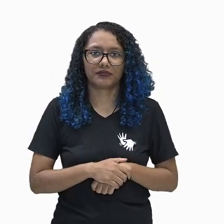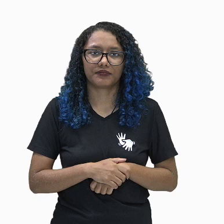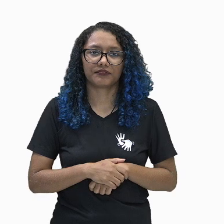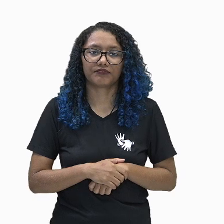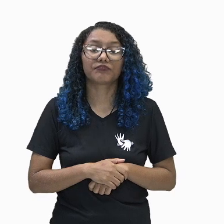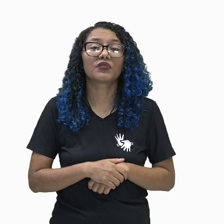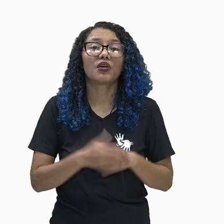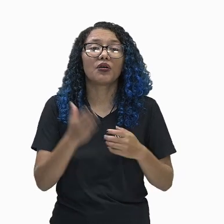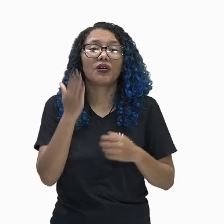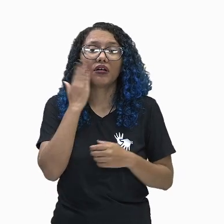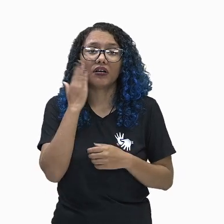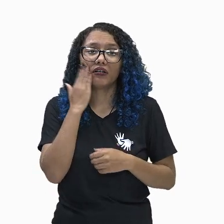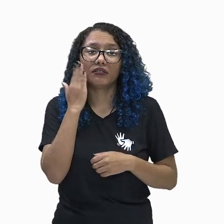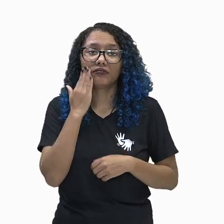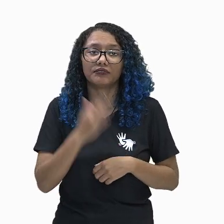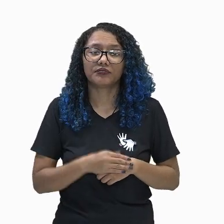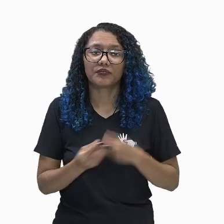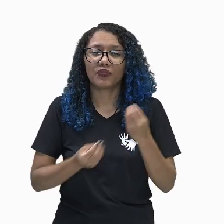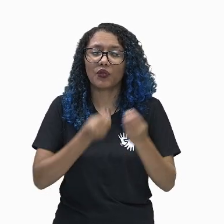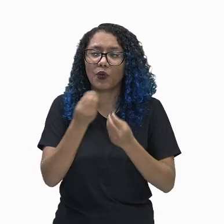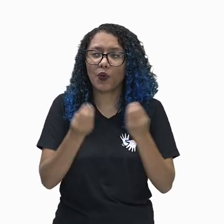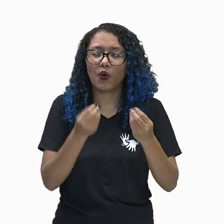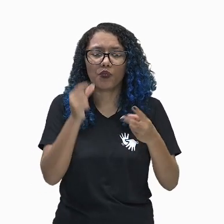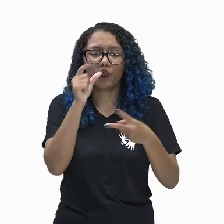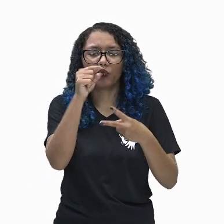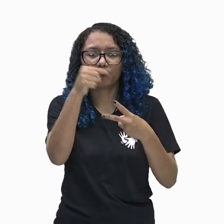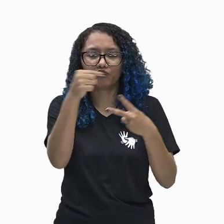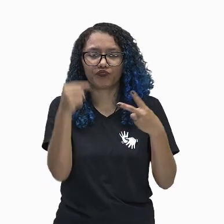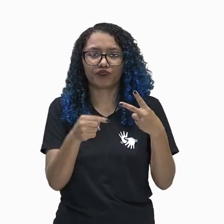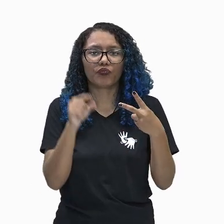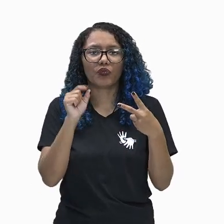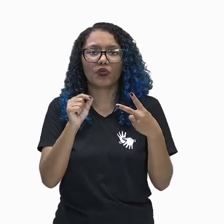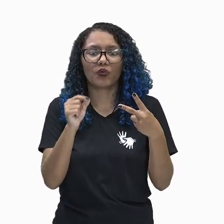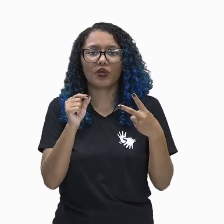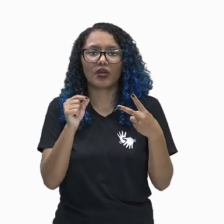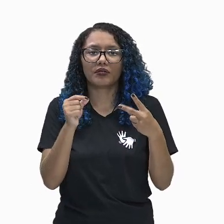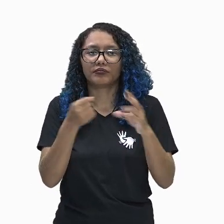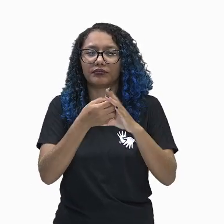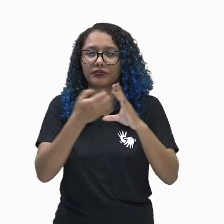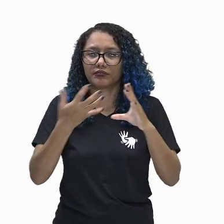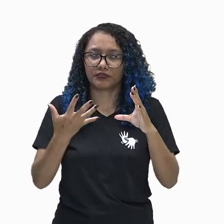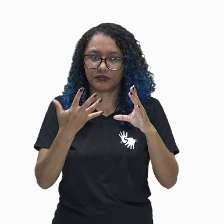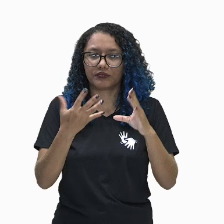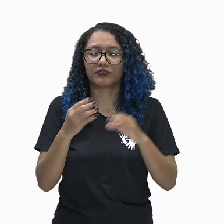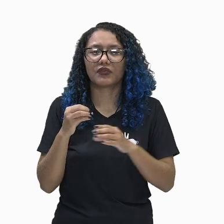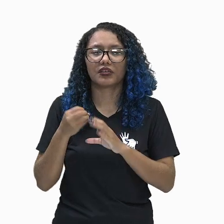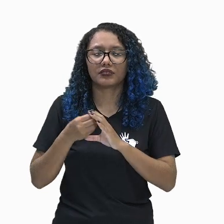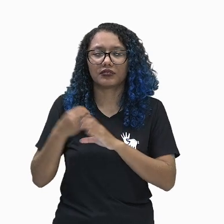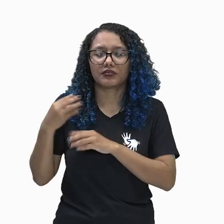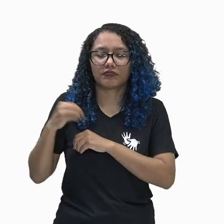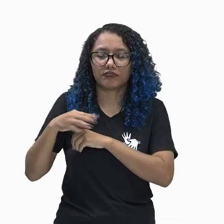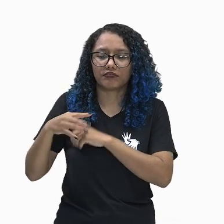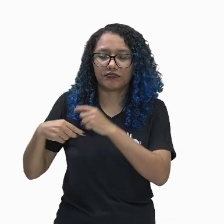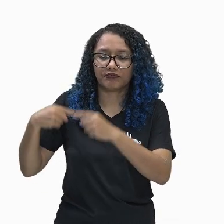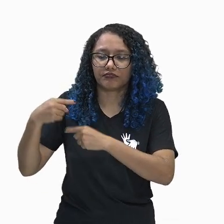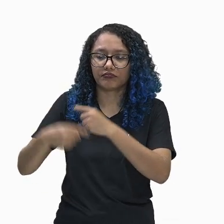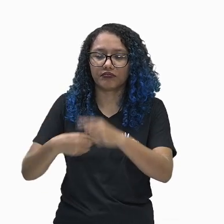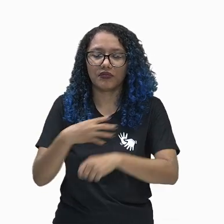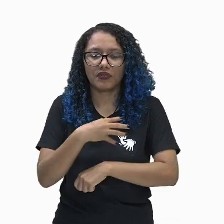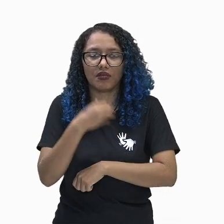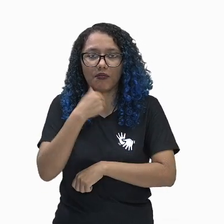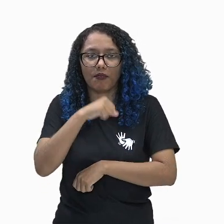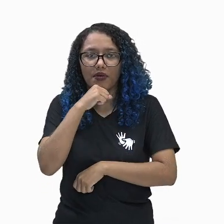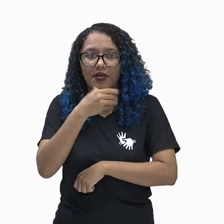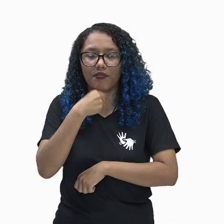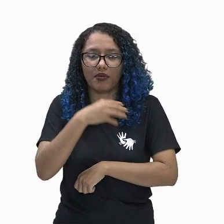e o fenótipo é fundamental para entender como as características são transmitidas de pai para filho e como o